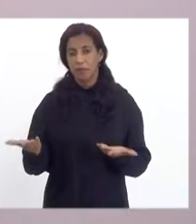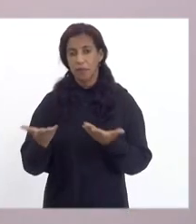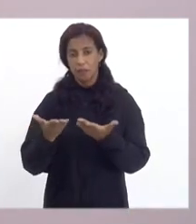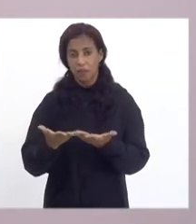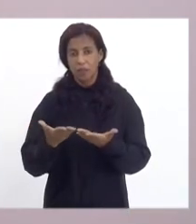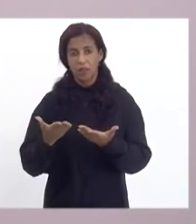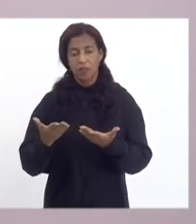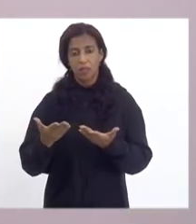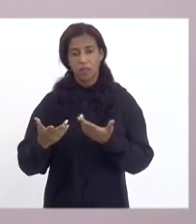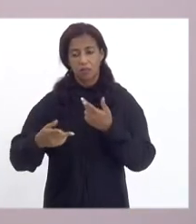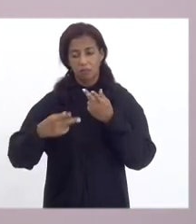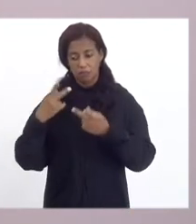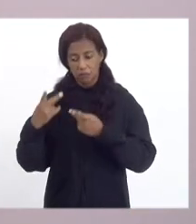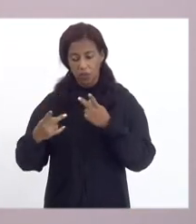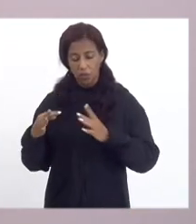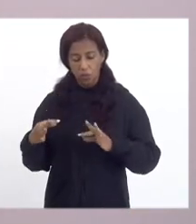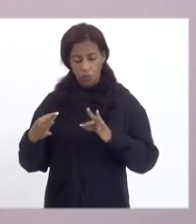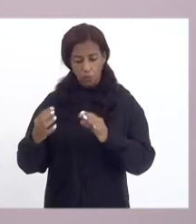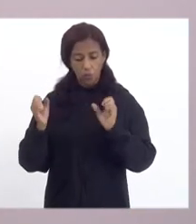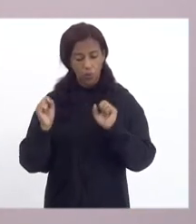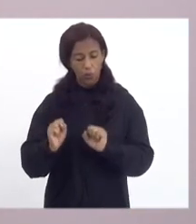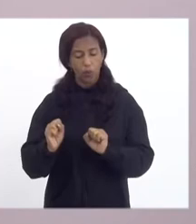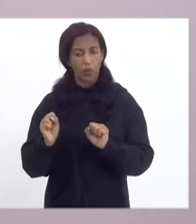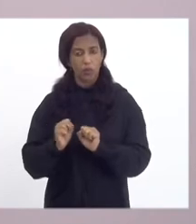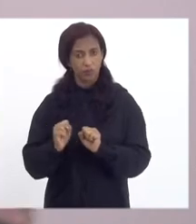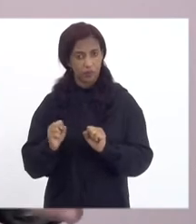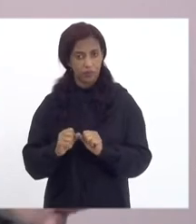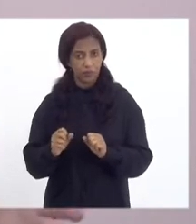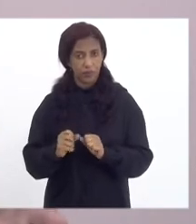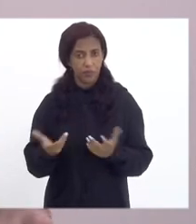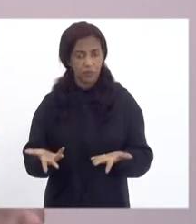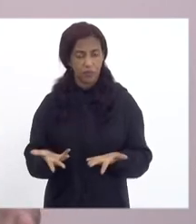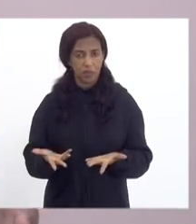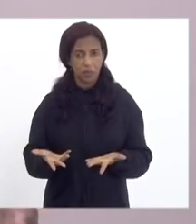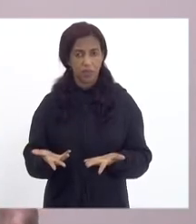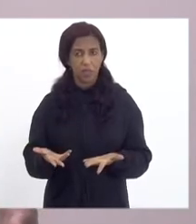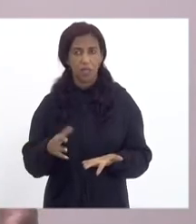Nesse discurso, acho que tudo que a gente puder fazer nesse sentido